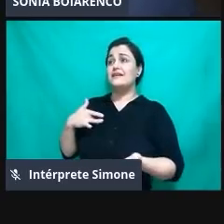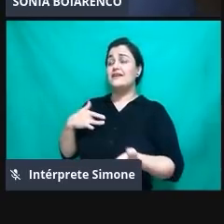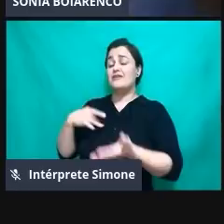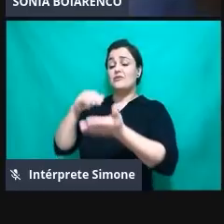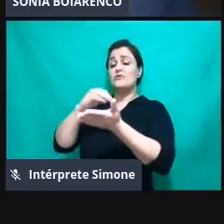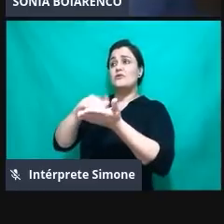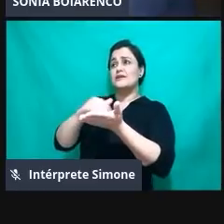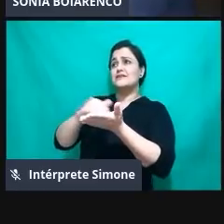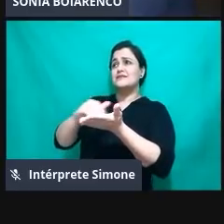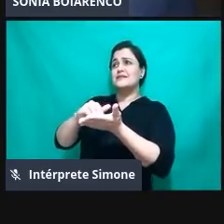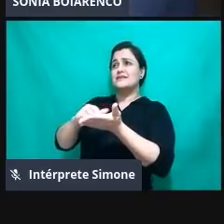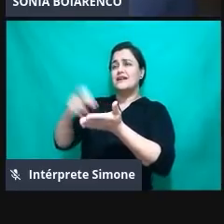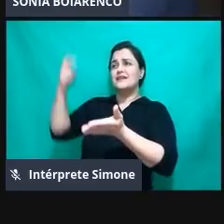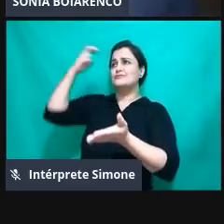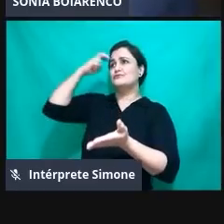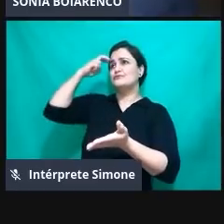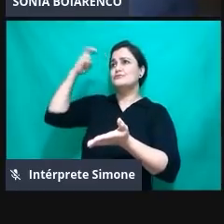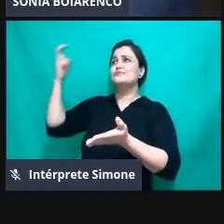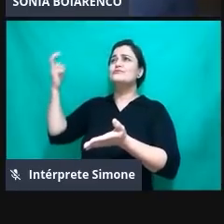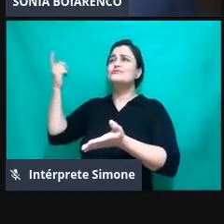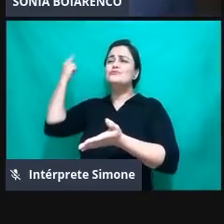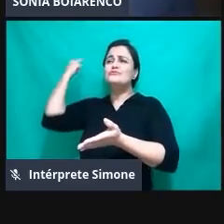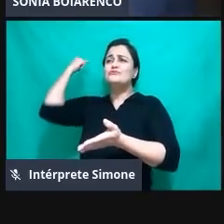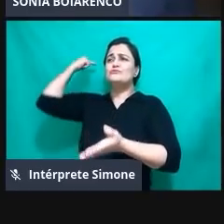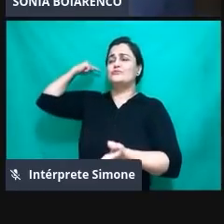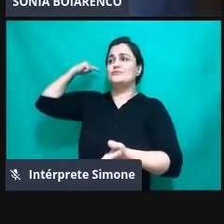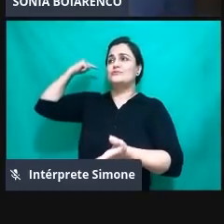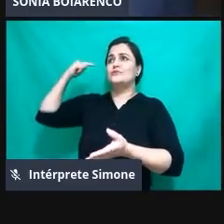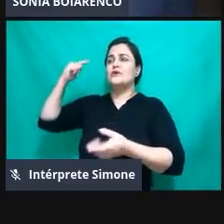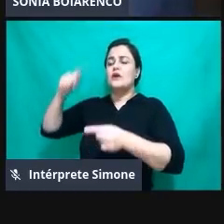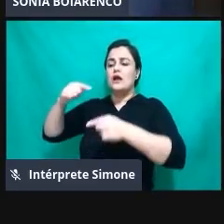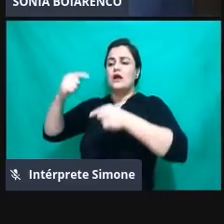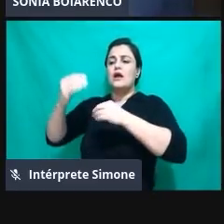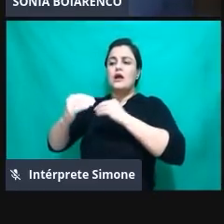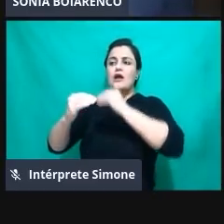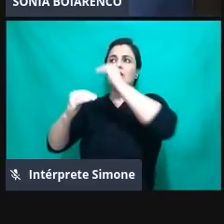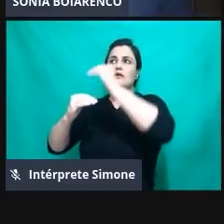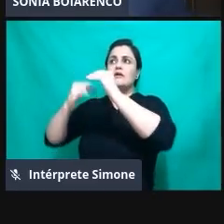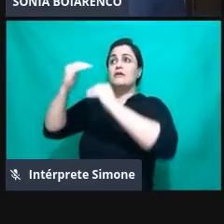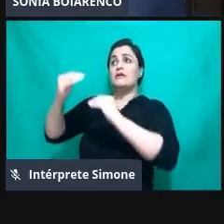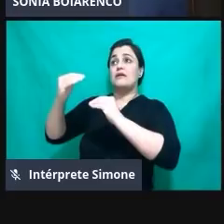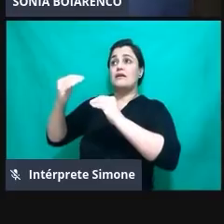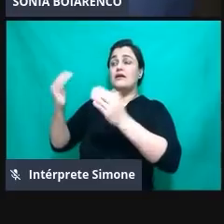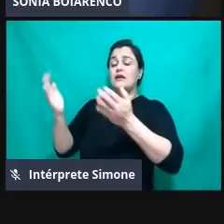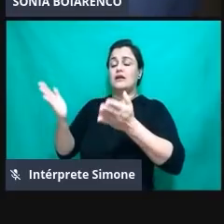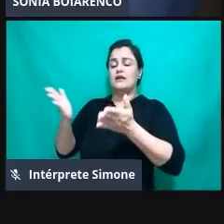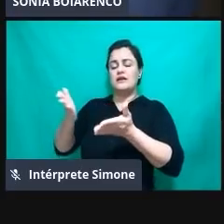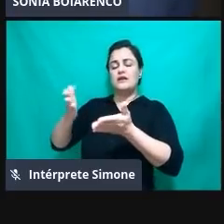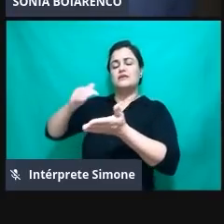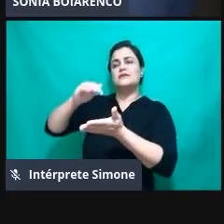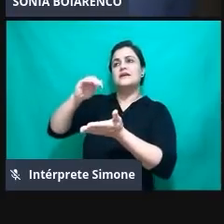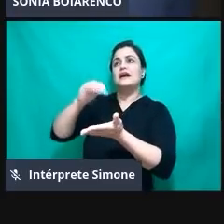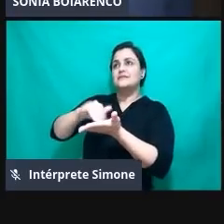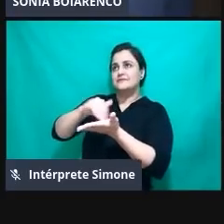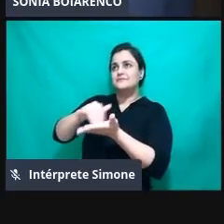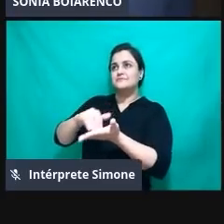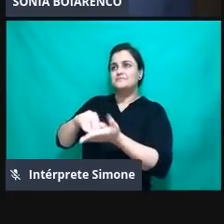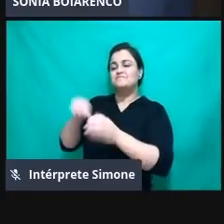1985 que nós passamos a ser Secretaria de Educação. Então, até então, nós não